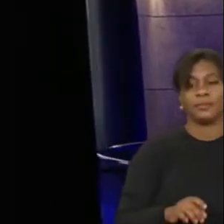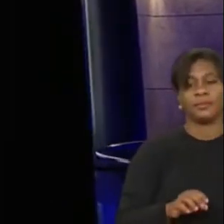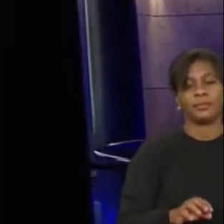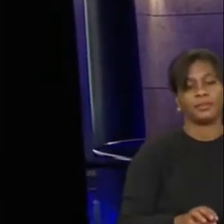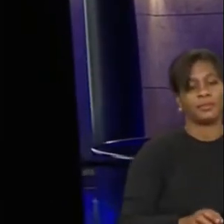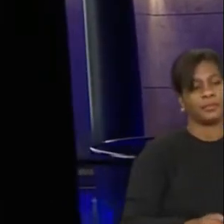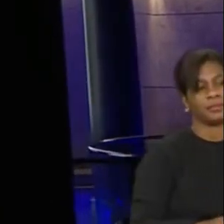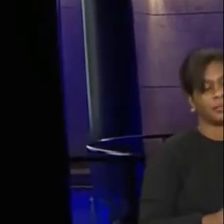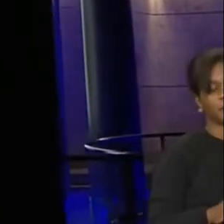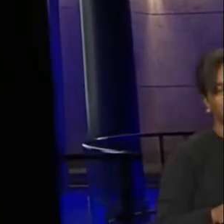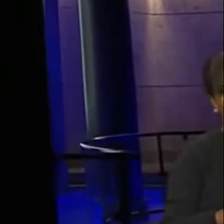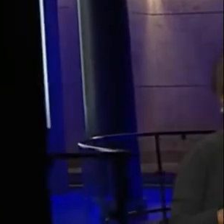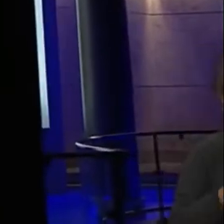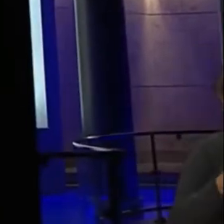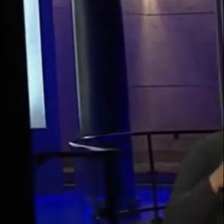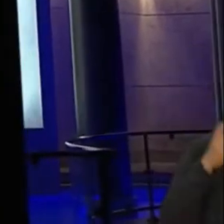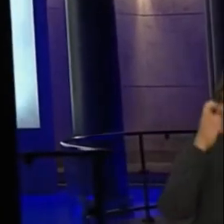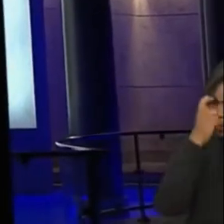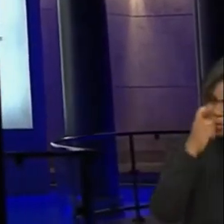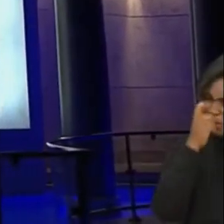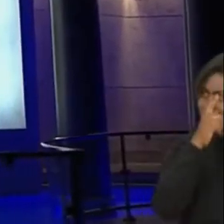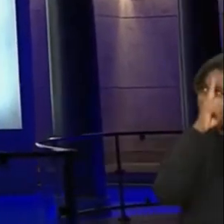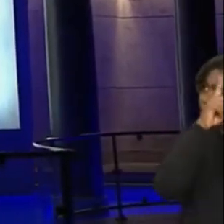porque Deus está cuidando de você.